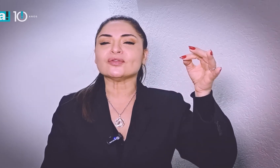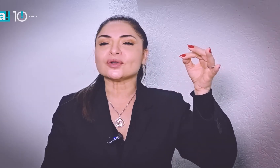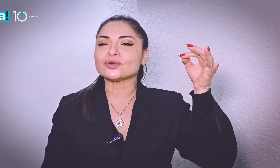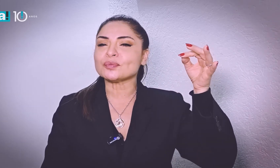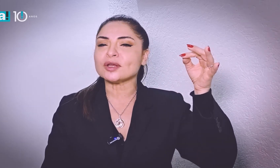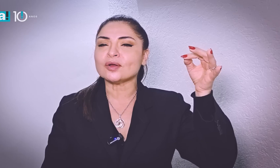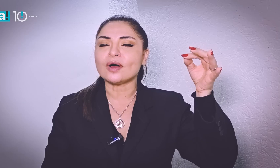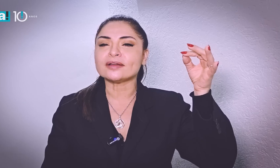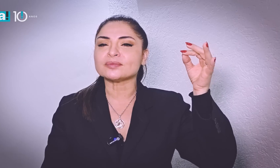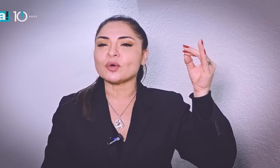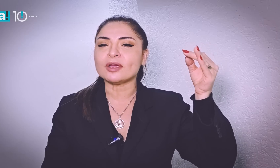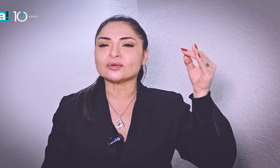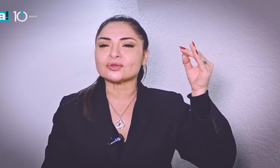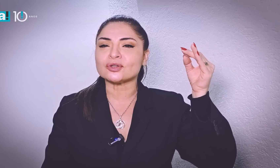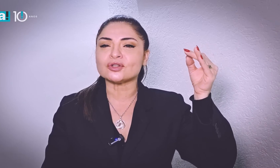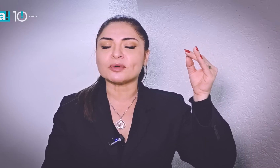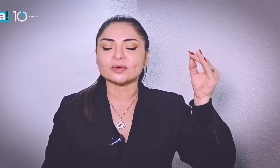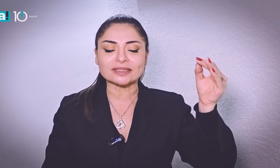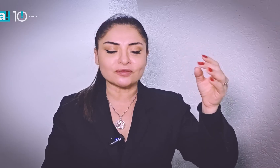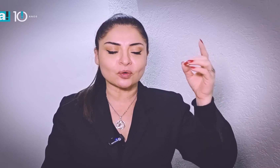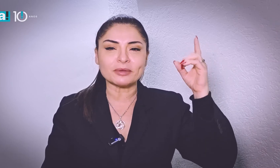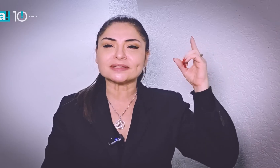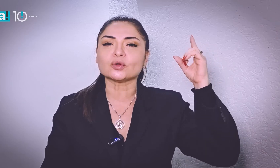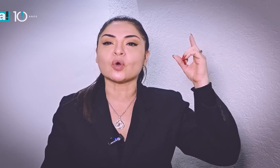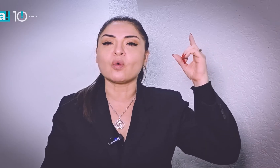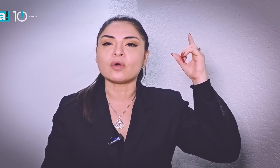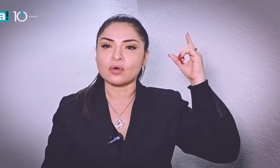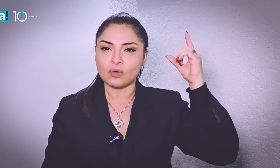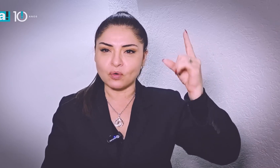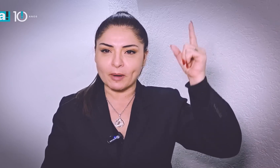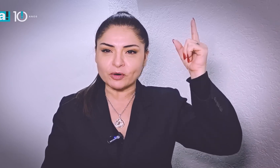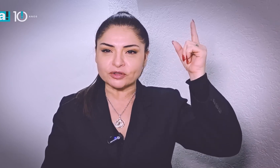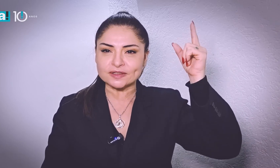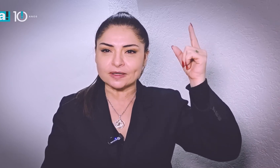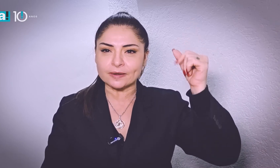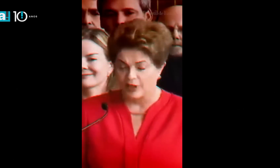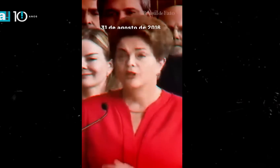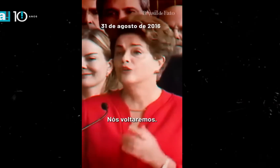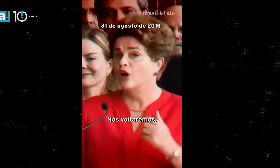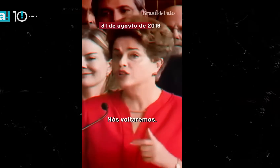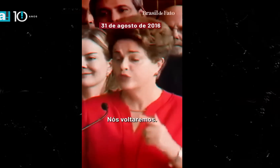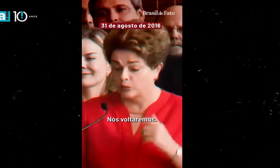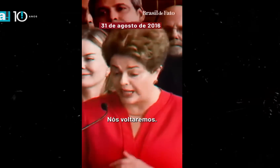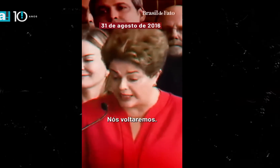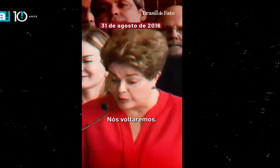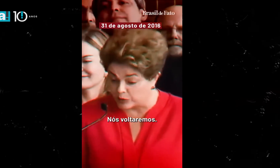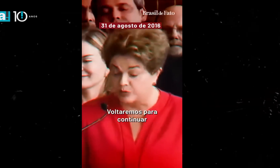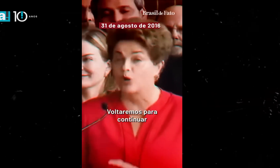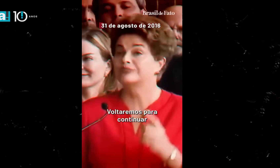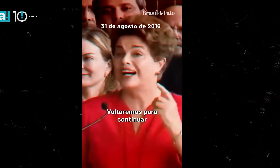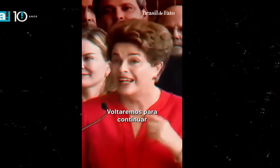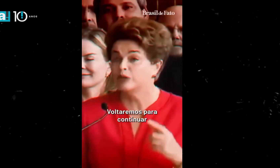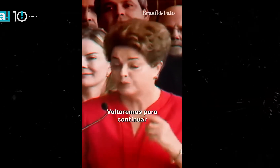Recordar é viver os melhores momentos de Dilma Rousseff, começando com uma profecia. Nós